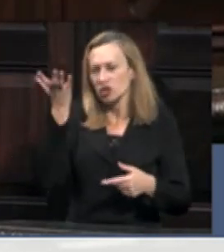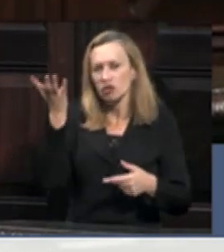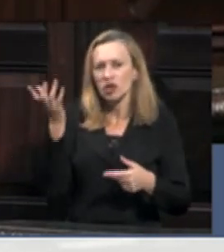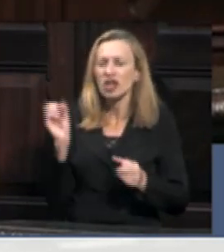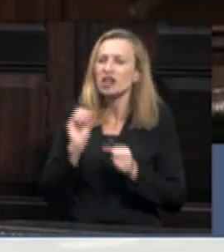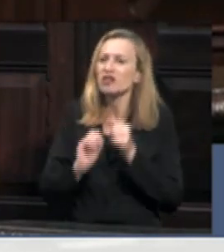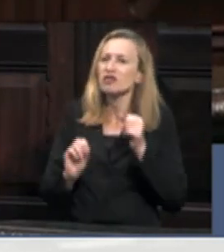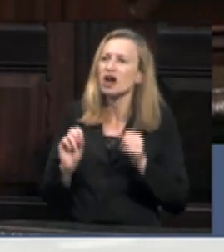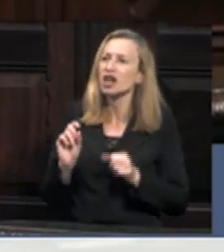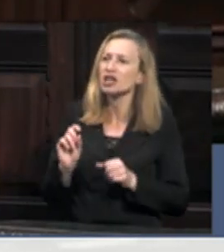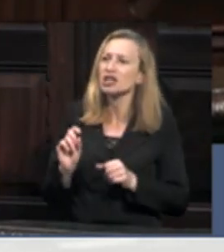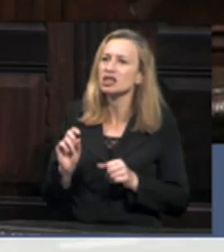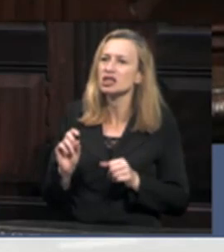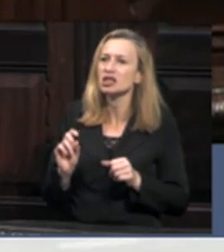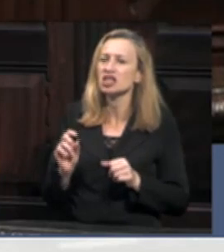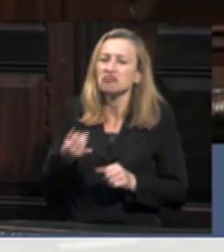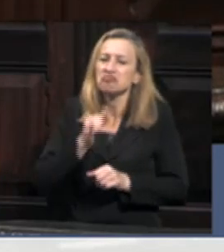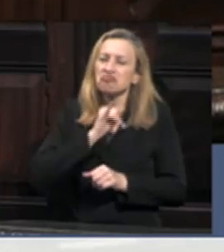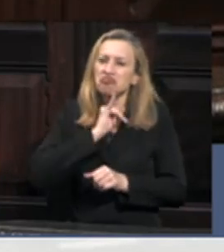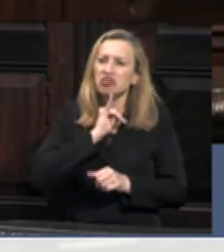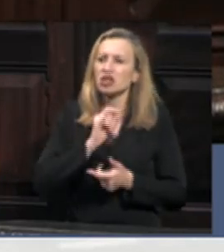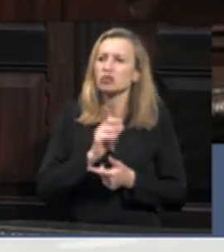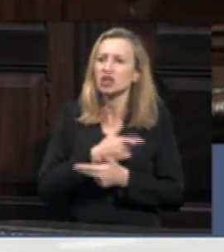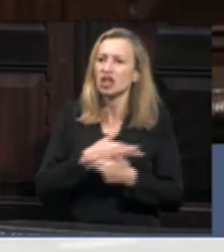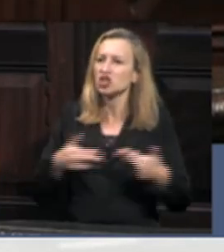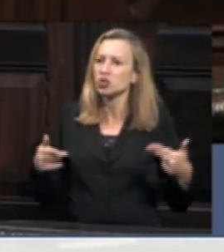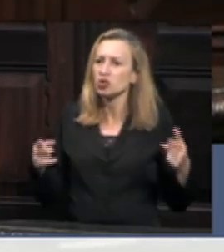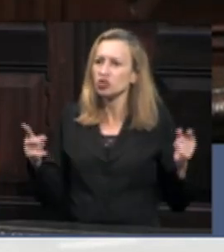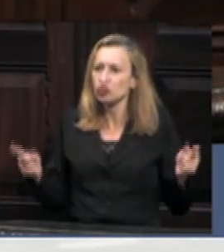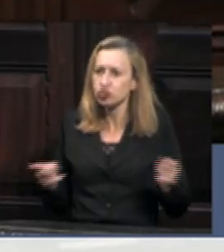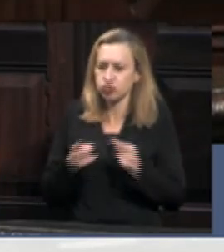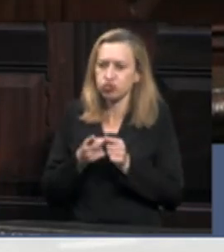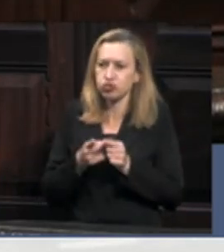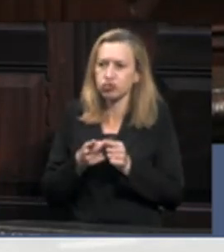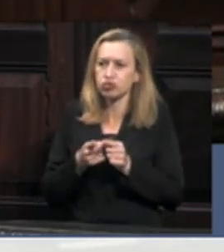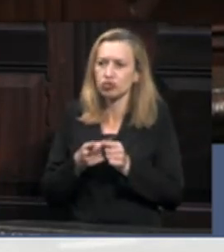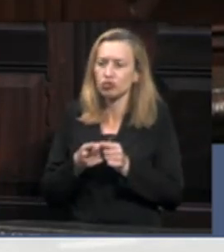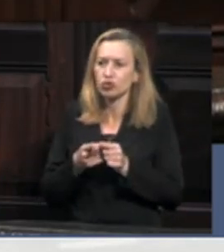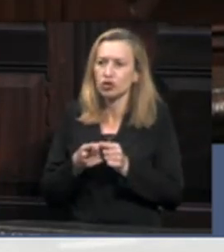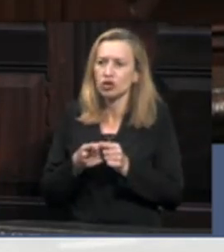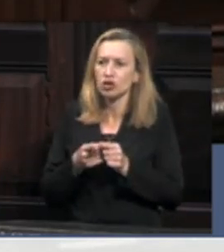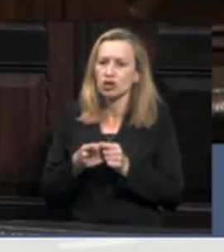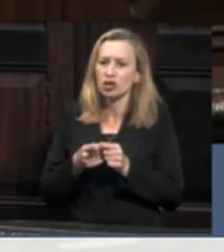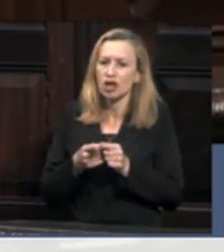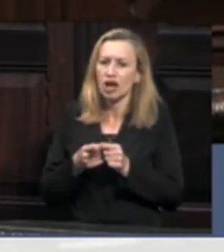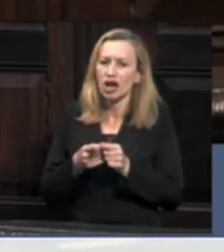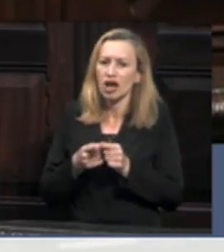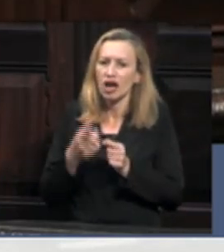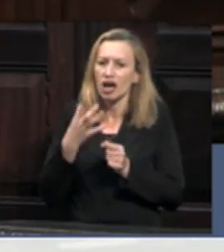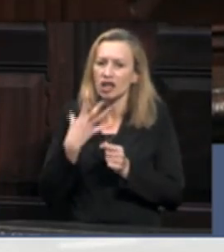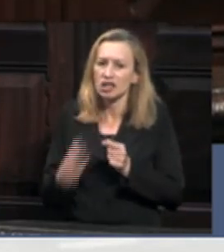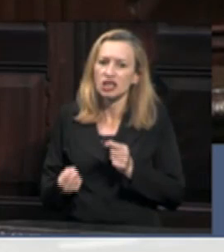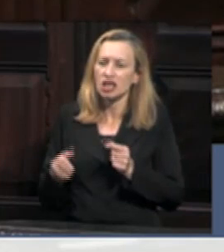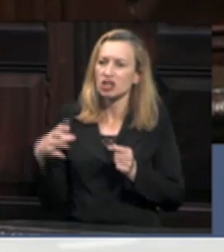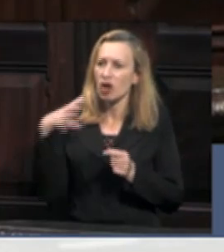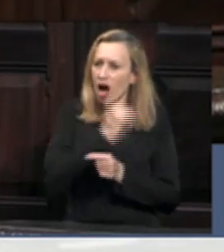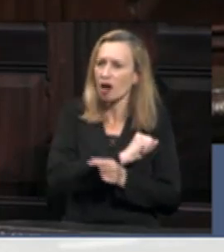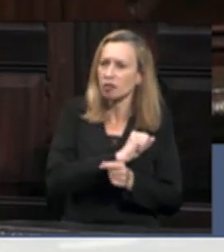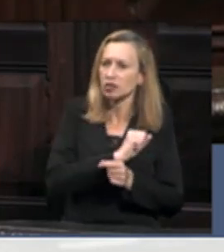que, infelizmente, as coisas sejam coisas de importância absurda para o Estado do Rio de